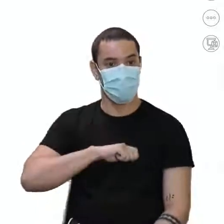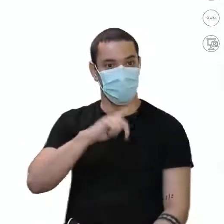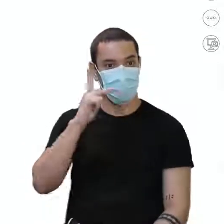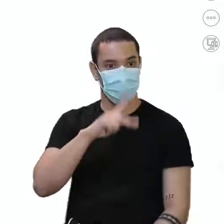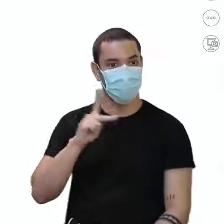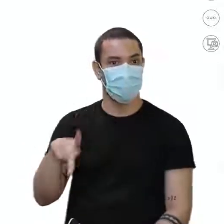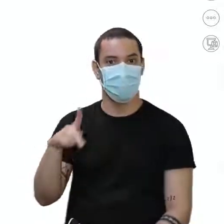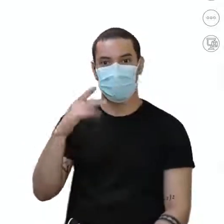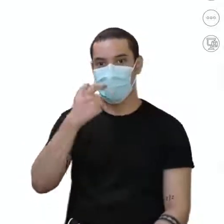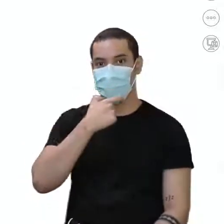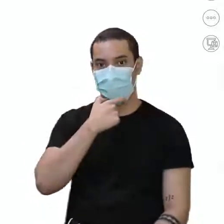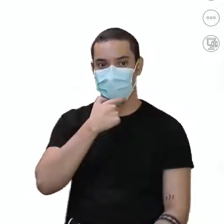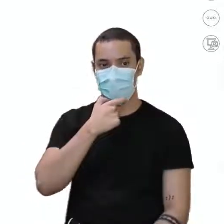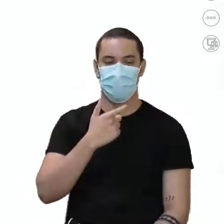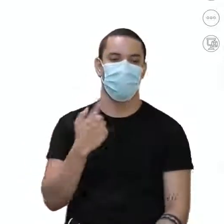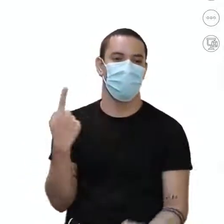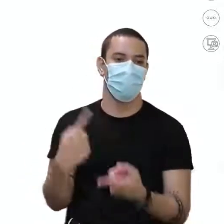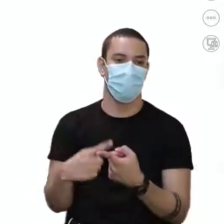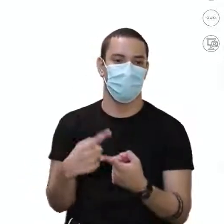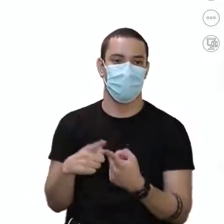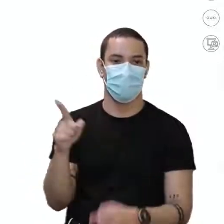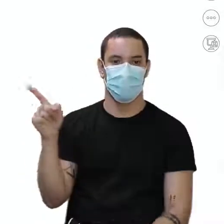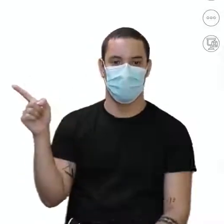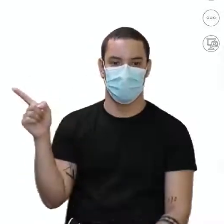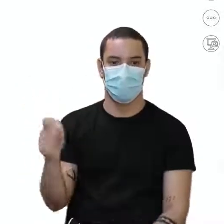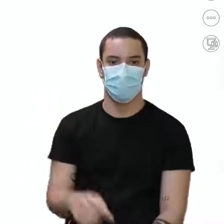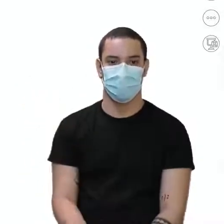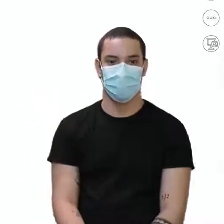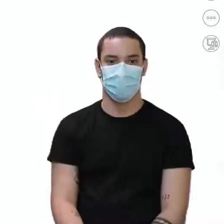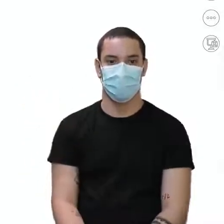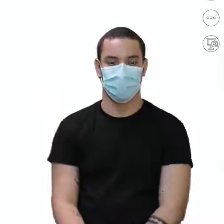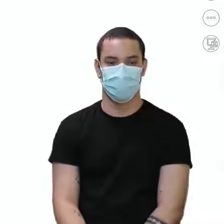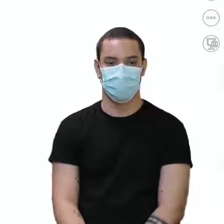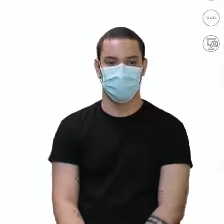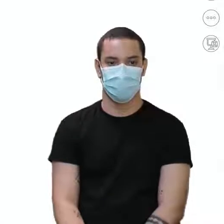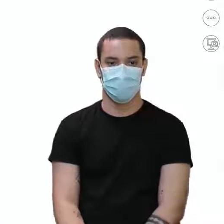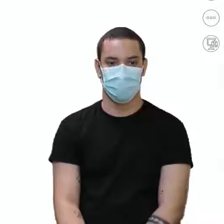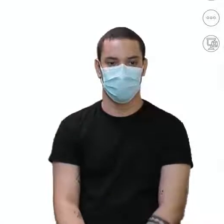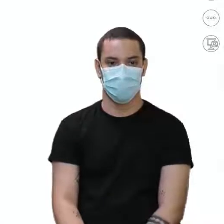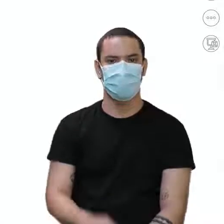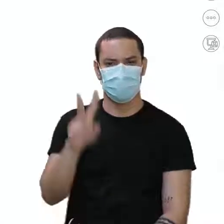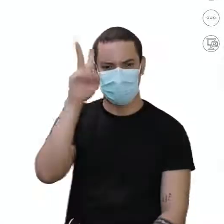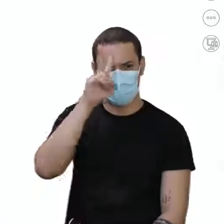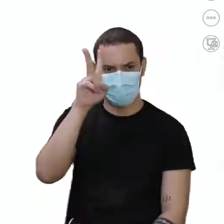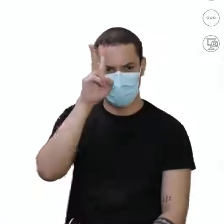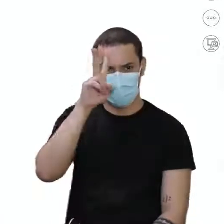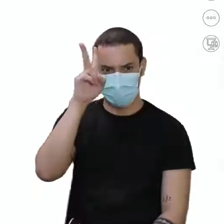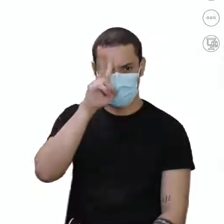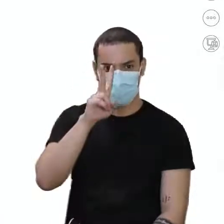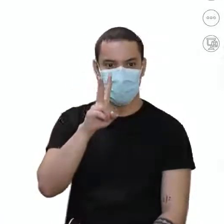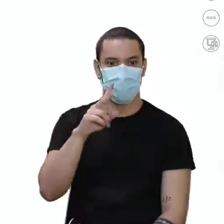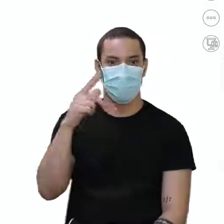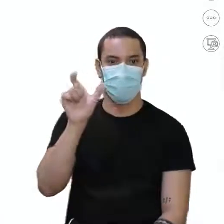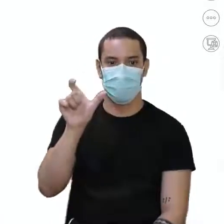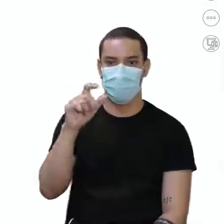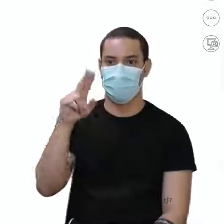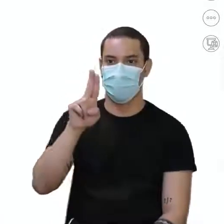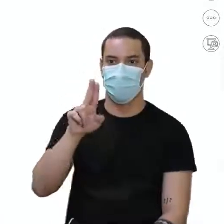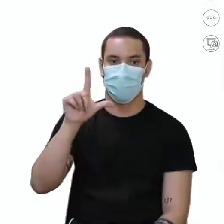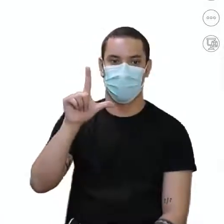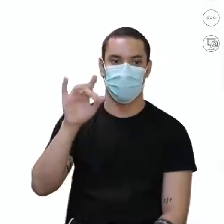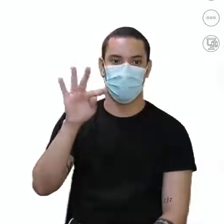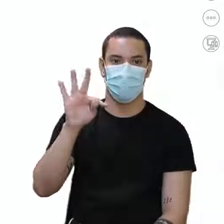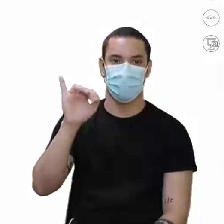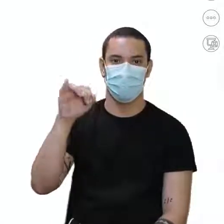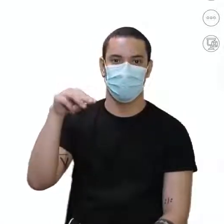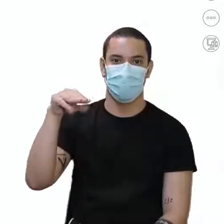seguinte. Lately. Aí, agora vocês vão entender. Lembra da palavra ultimately, que parece ultimamente,